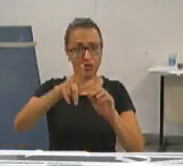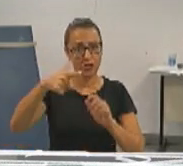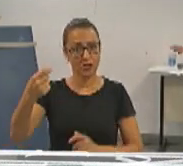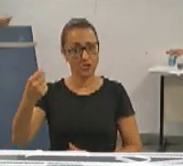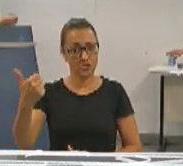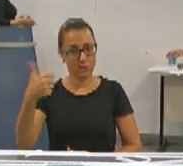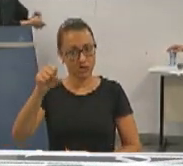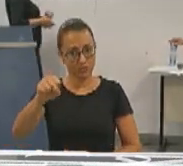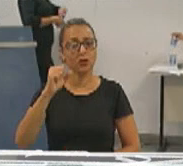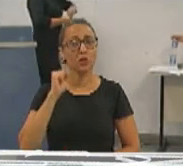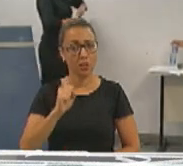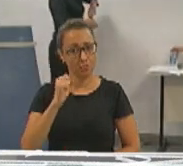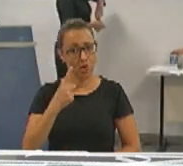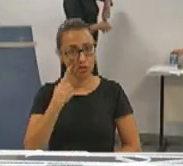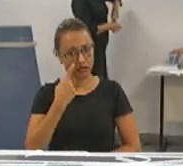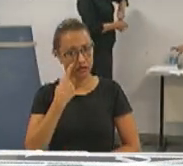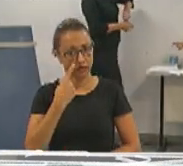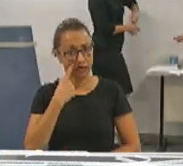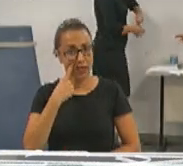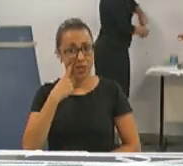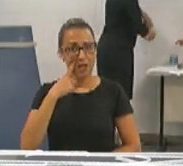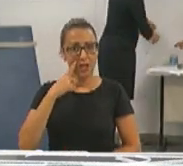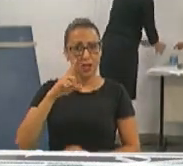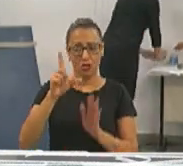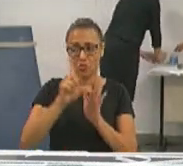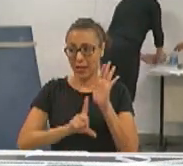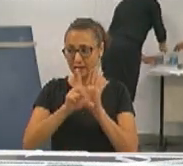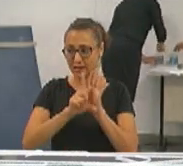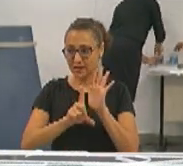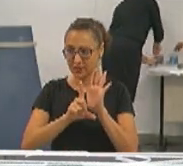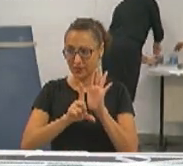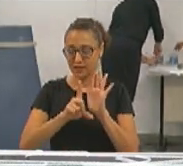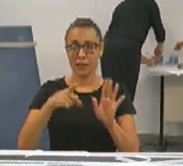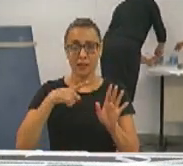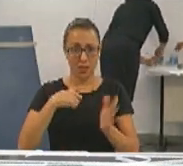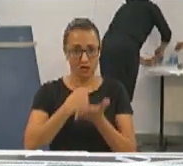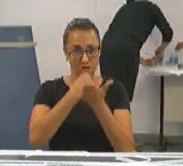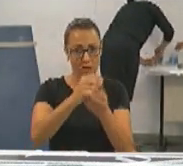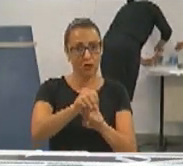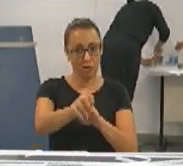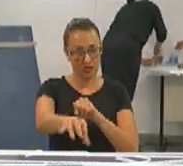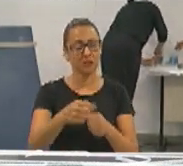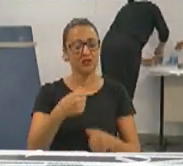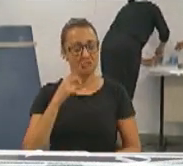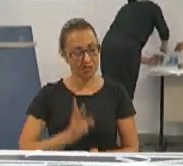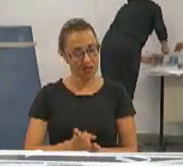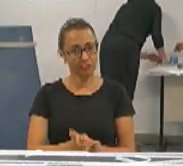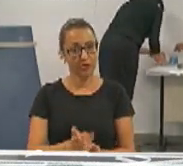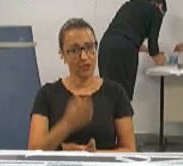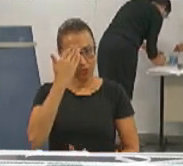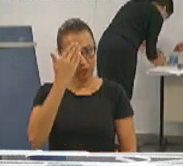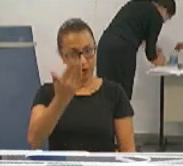ser consultado no nosso currículo Lattes que está lá, de tanto que eu apoio a extensão. Obrigado.